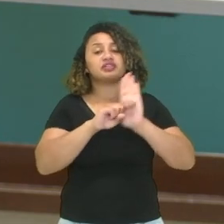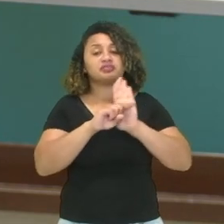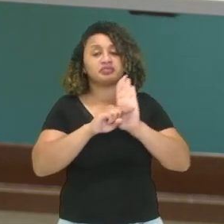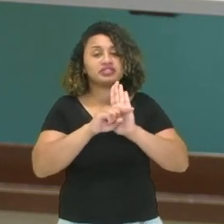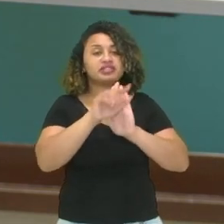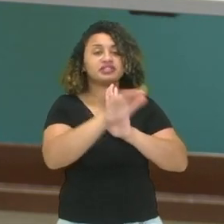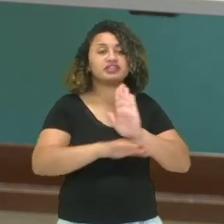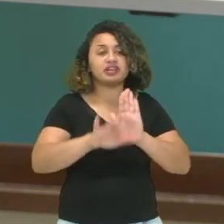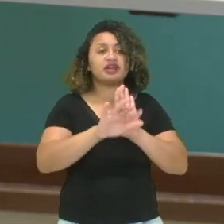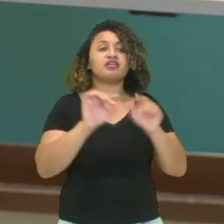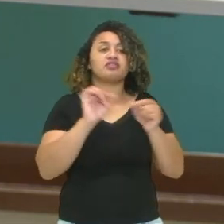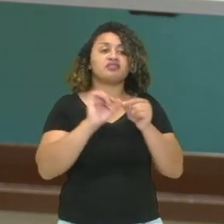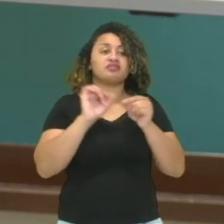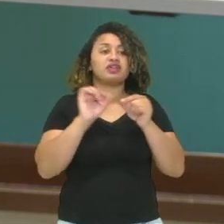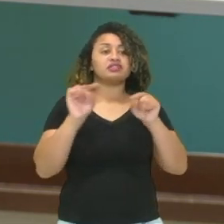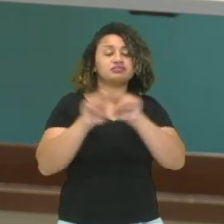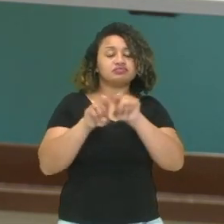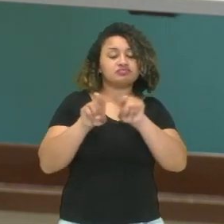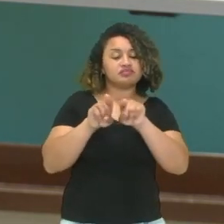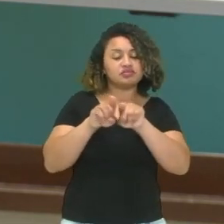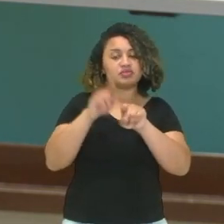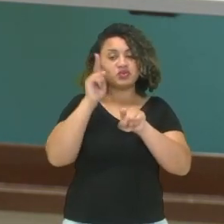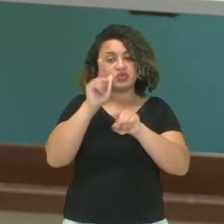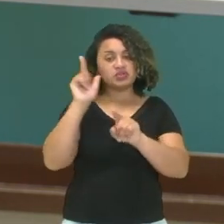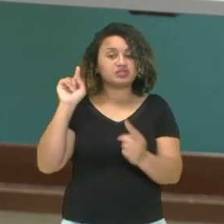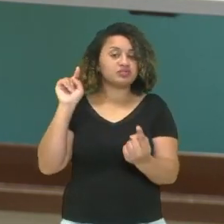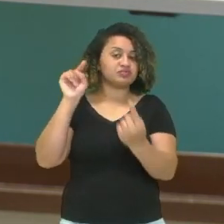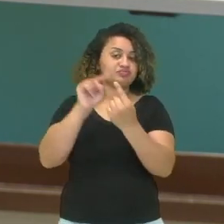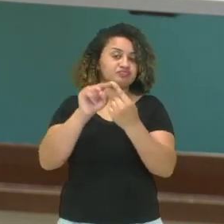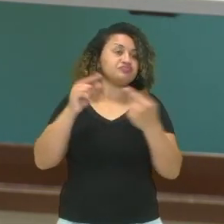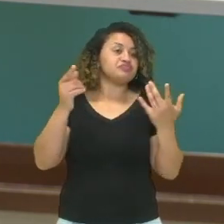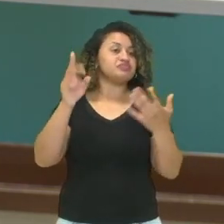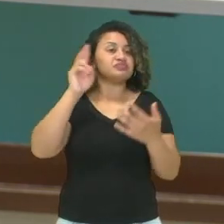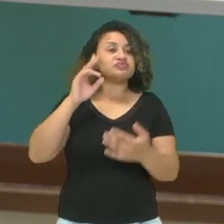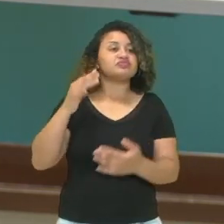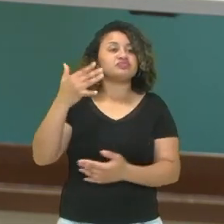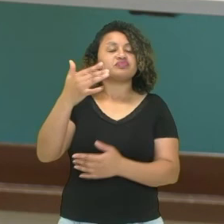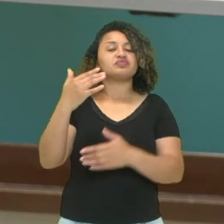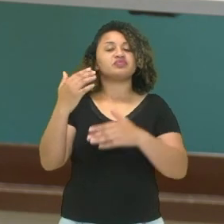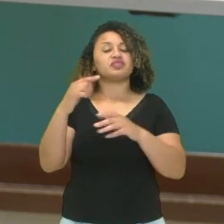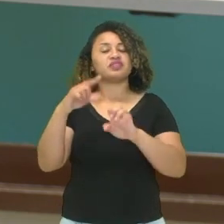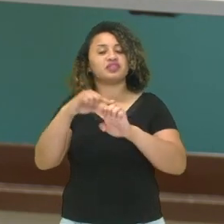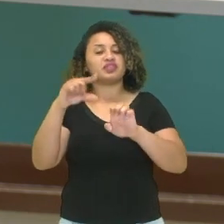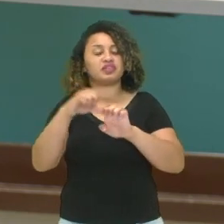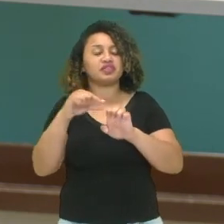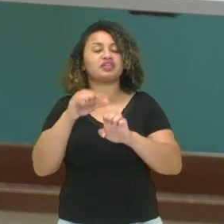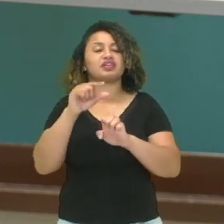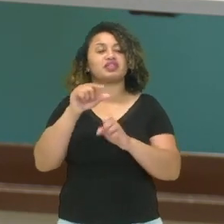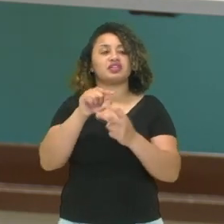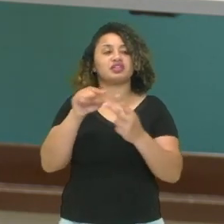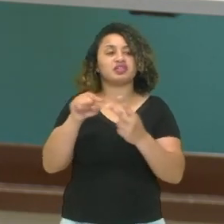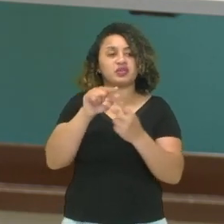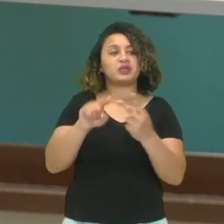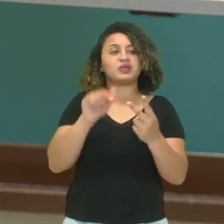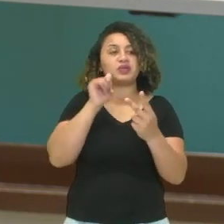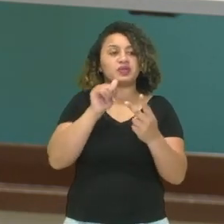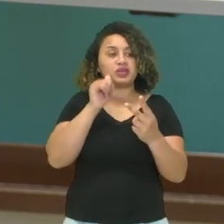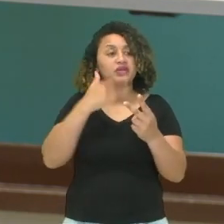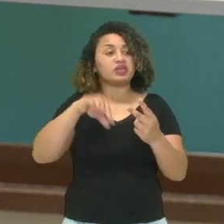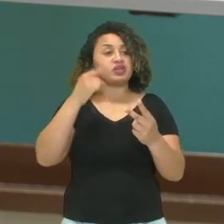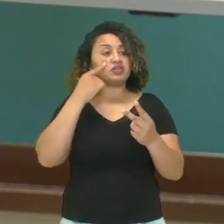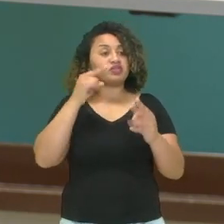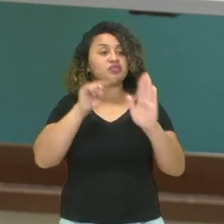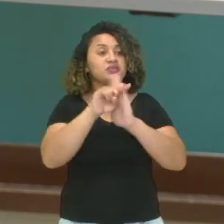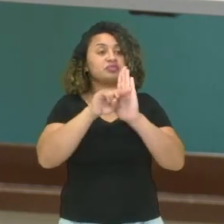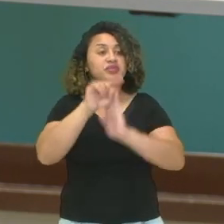nos permite também atingir esses objetivos. A história do empreendimento de Marlene e sua irmã, do que vimos sobre pesquisa de